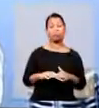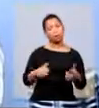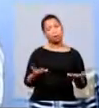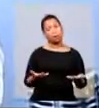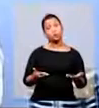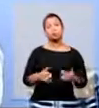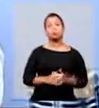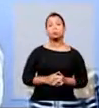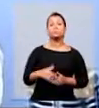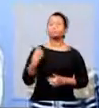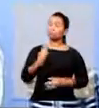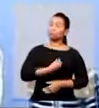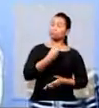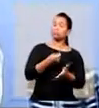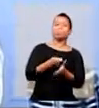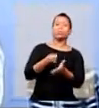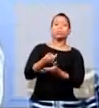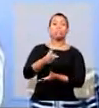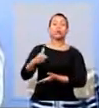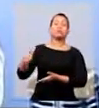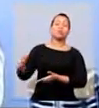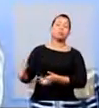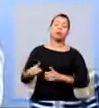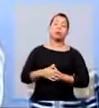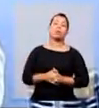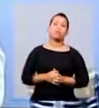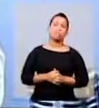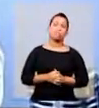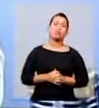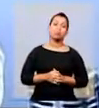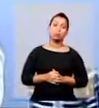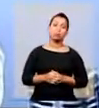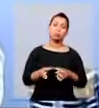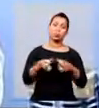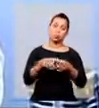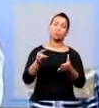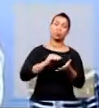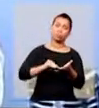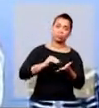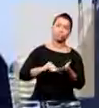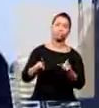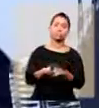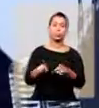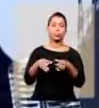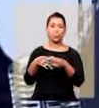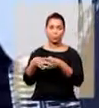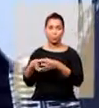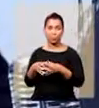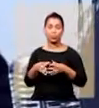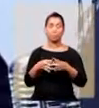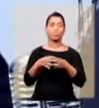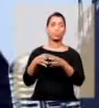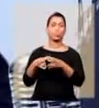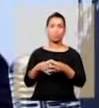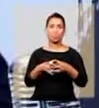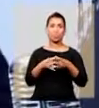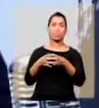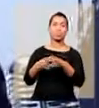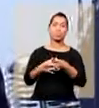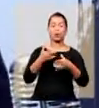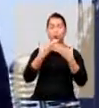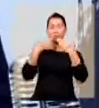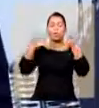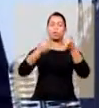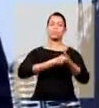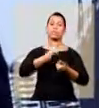através do conselho como através das entidades, né, para uma melhor qualidade de vida para as pessoas. Legal, deixa eu passar a bola para a Camila. Camila, eu queria que